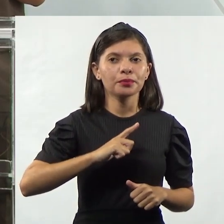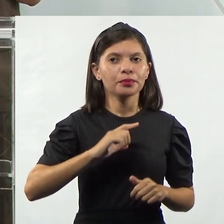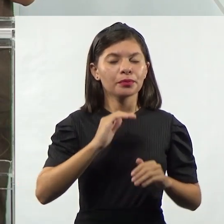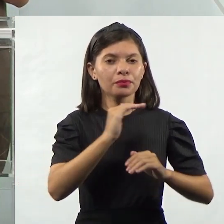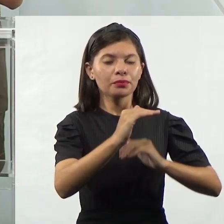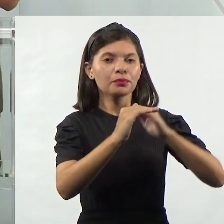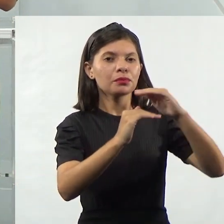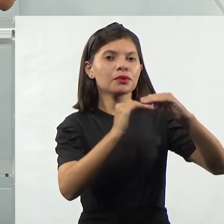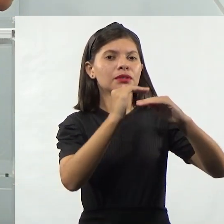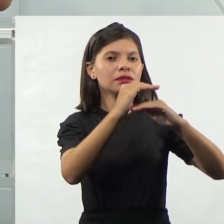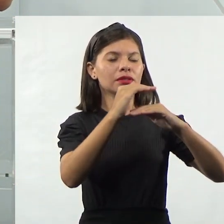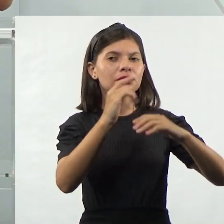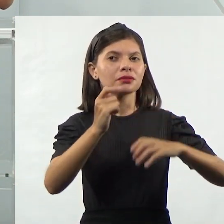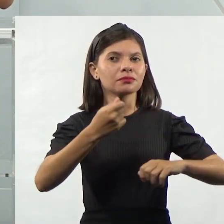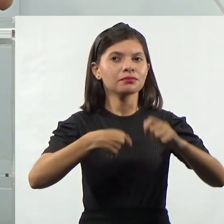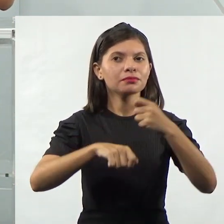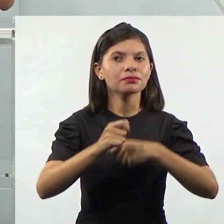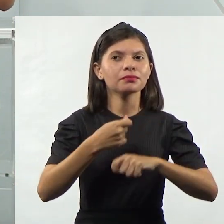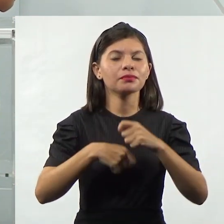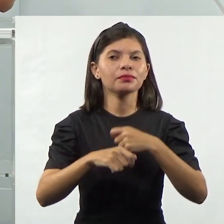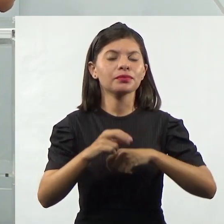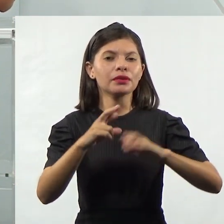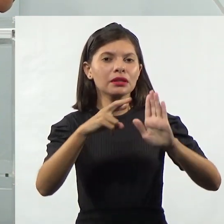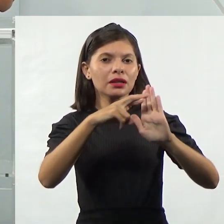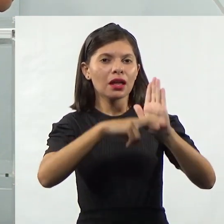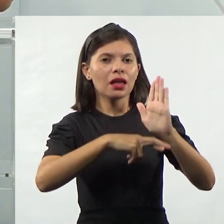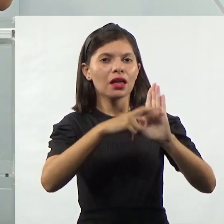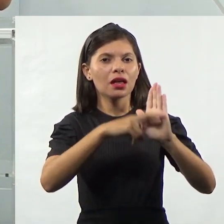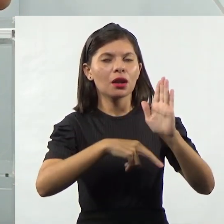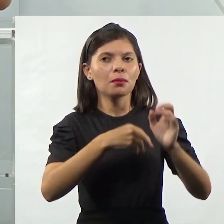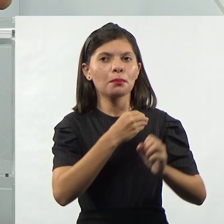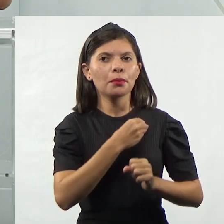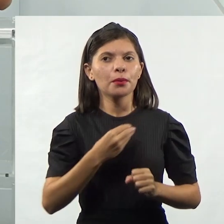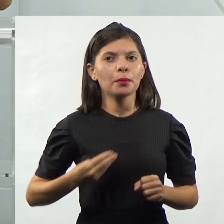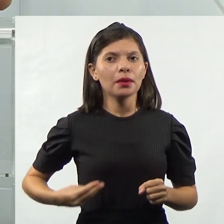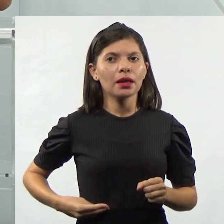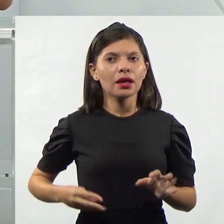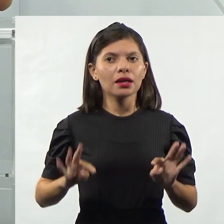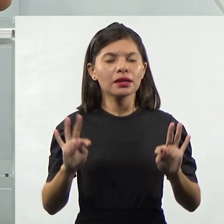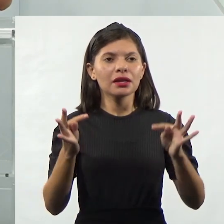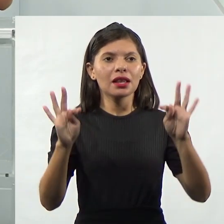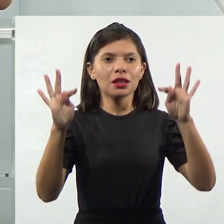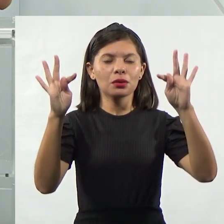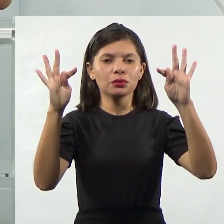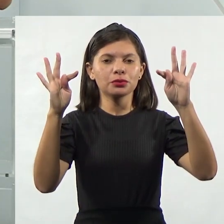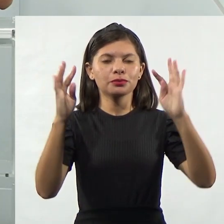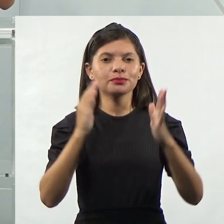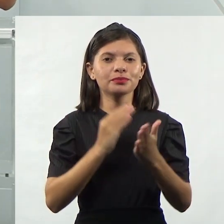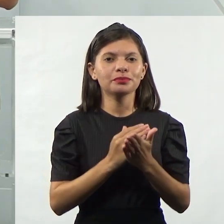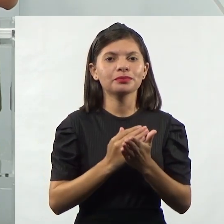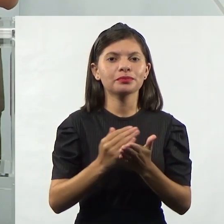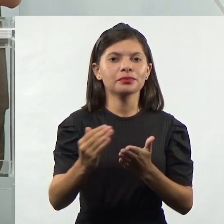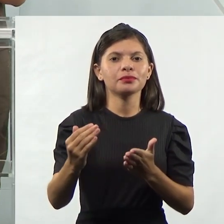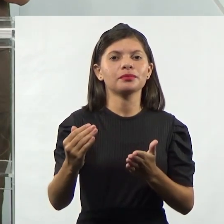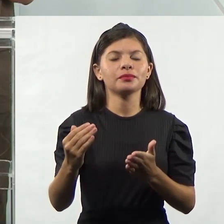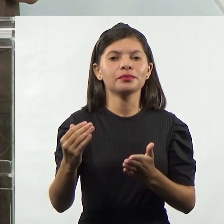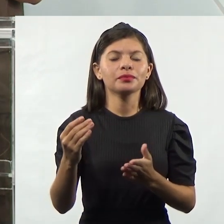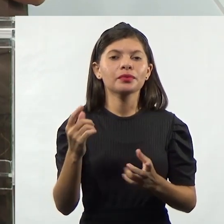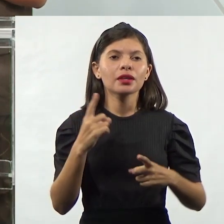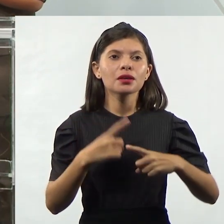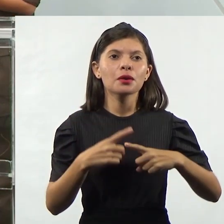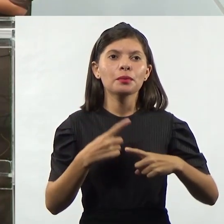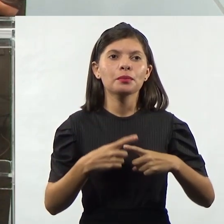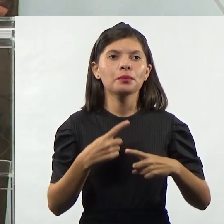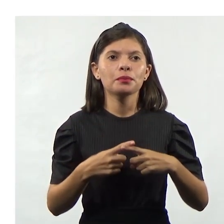tem como processo administrativo, em regra, público e eletrônico, tá?